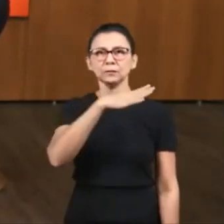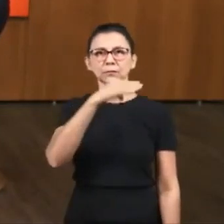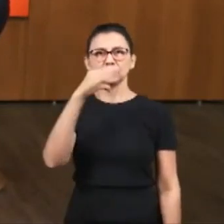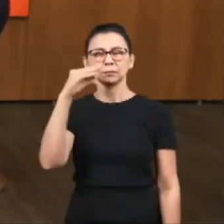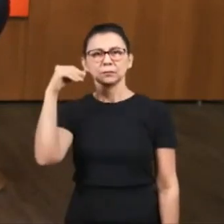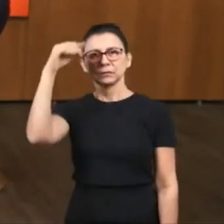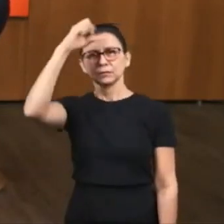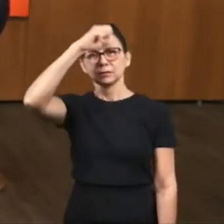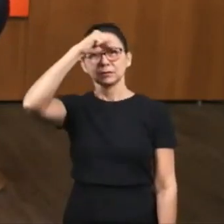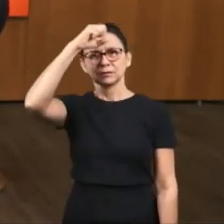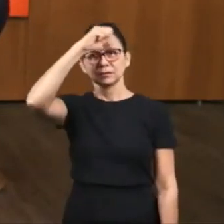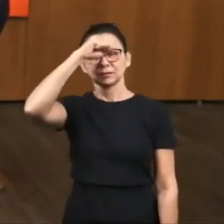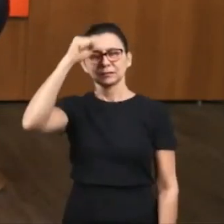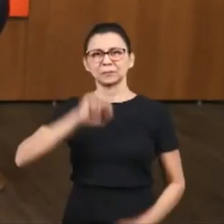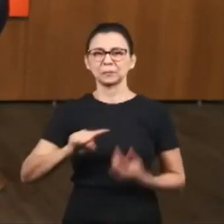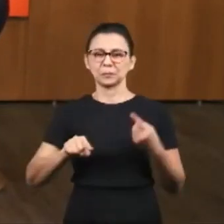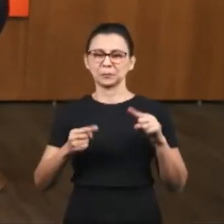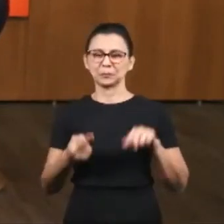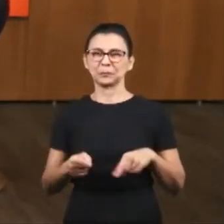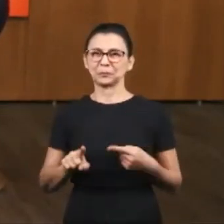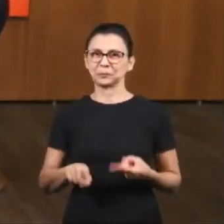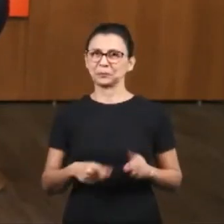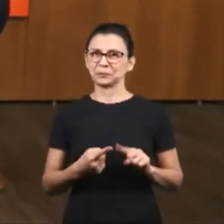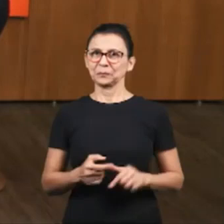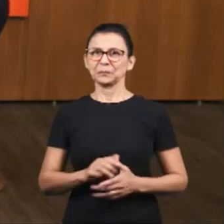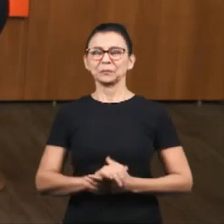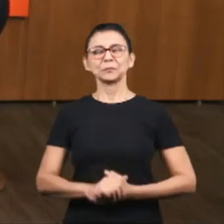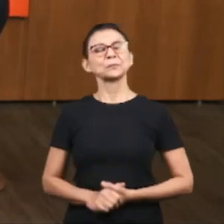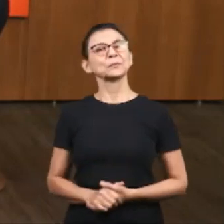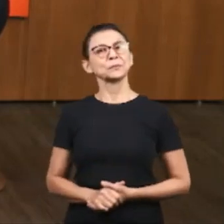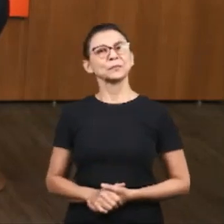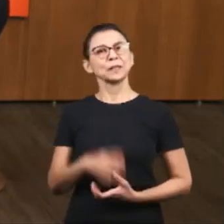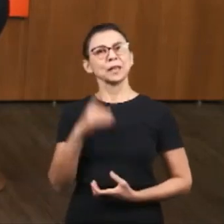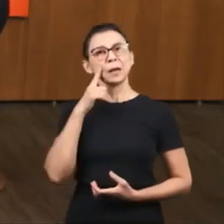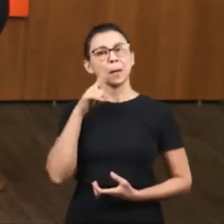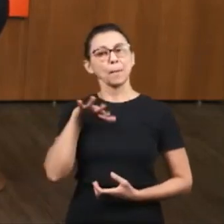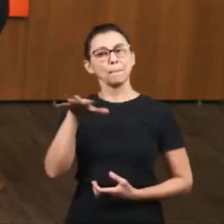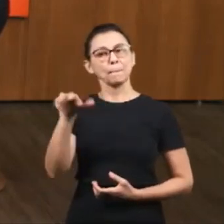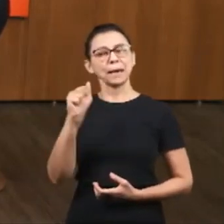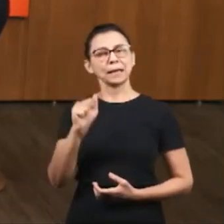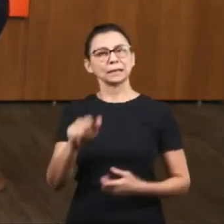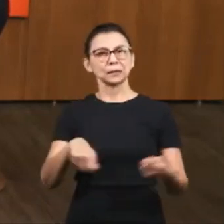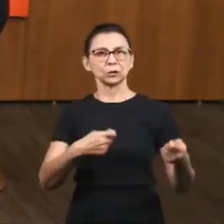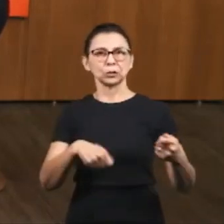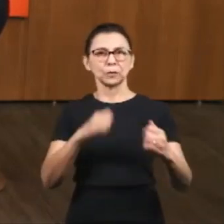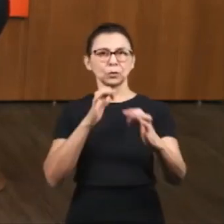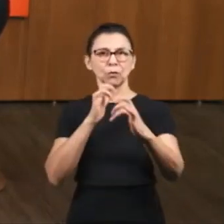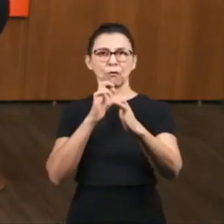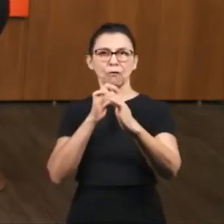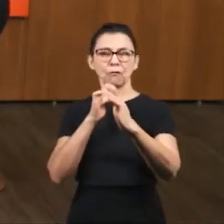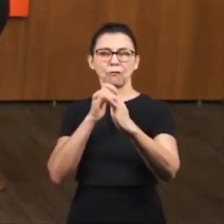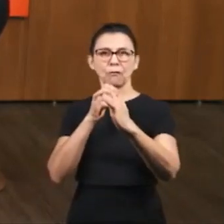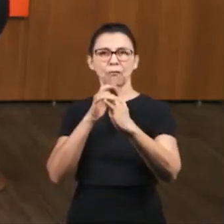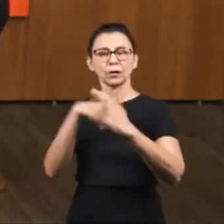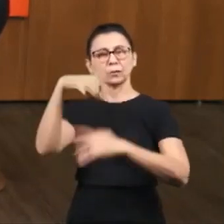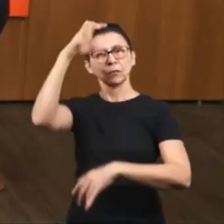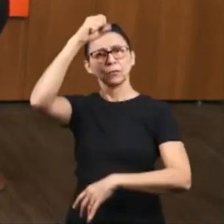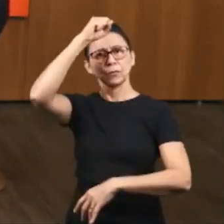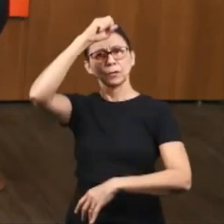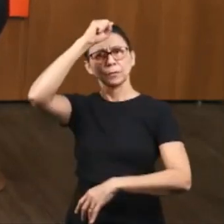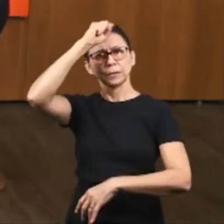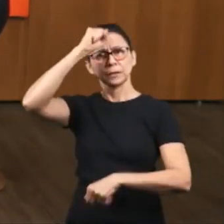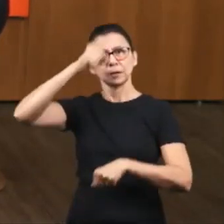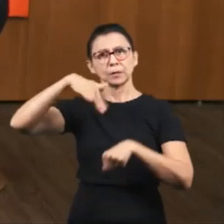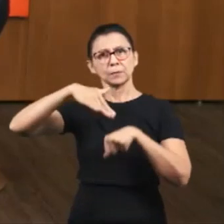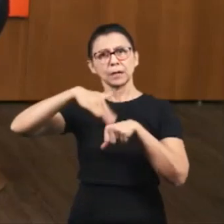e treinam o conhecimento musical. Então, pegue o seu instrumento de percussão ou a sua flauta e vamos